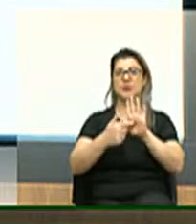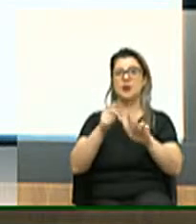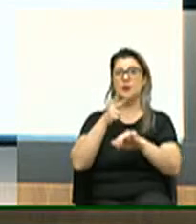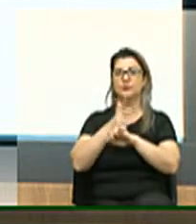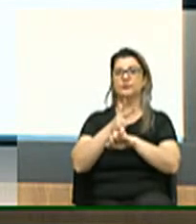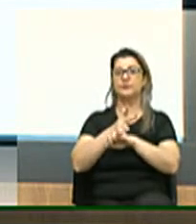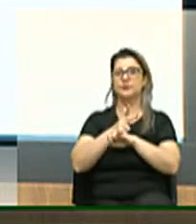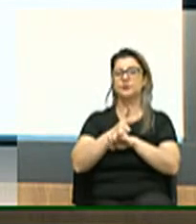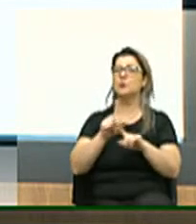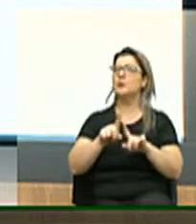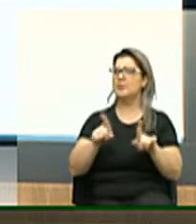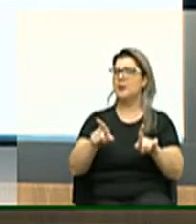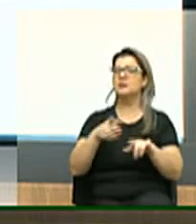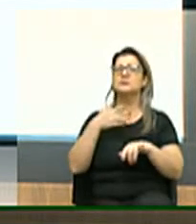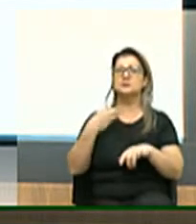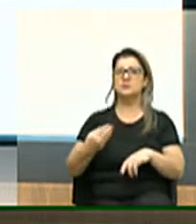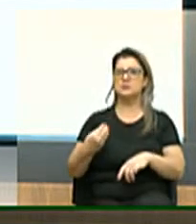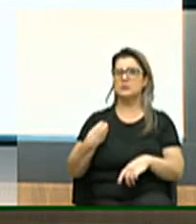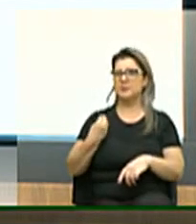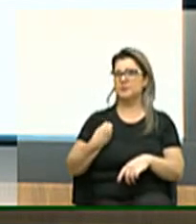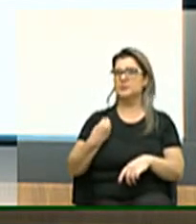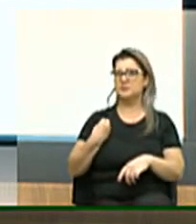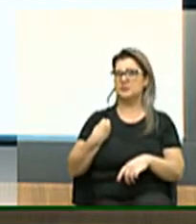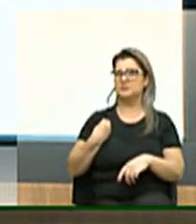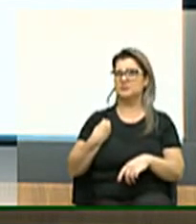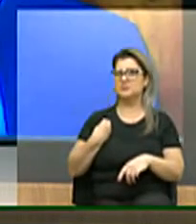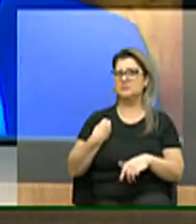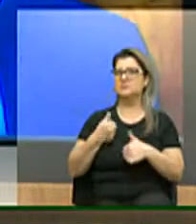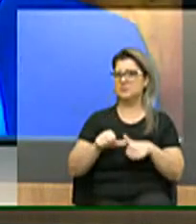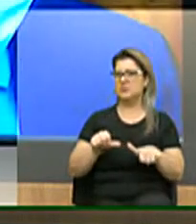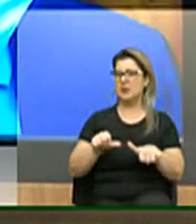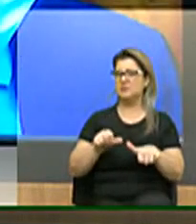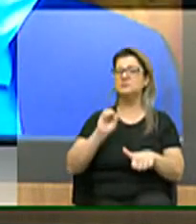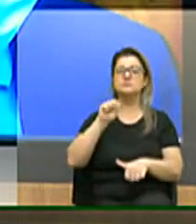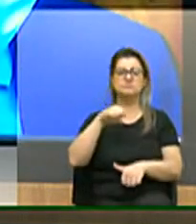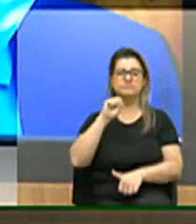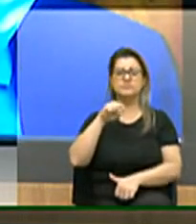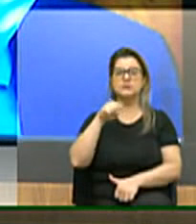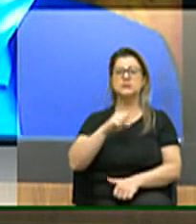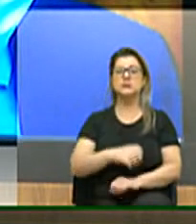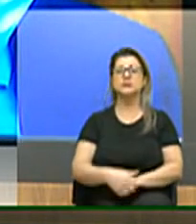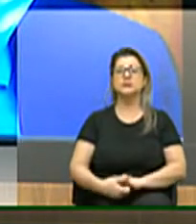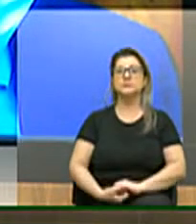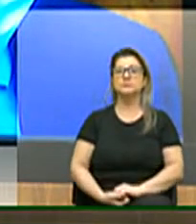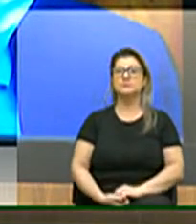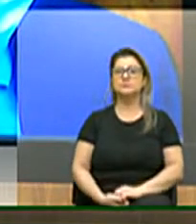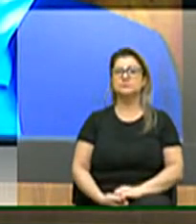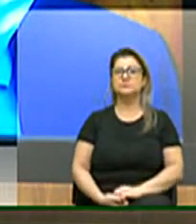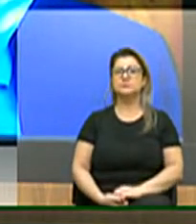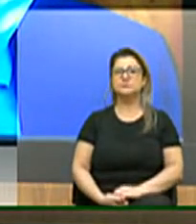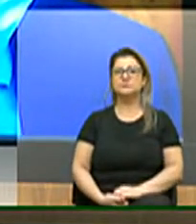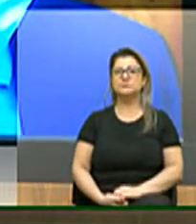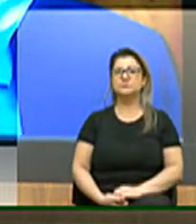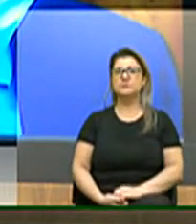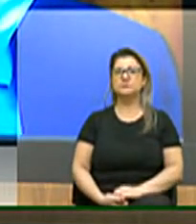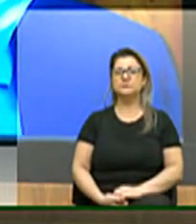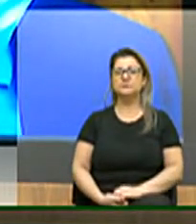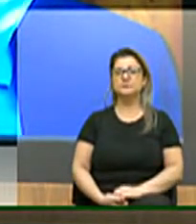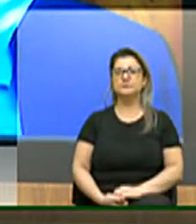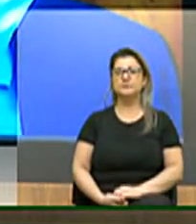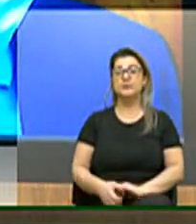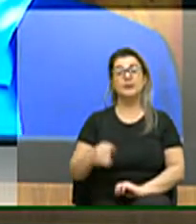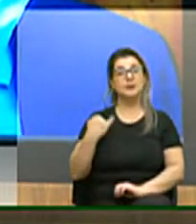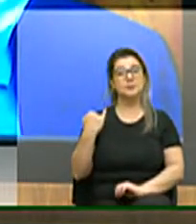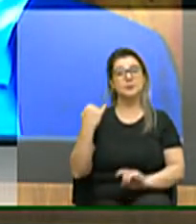aí, né? Sim, sim, estamos ouvindo bem. O importante é, claro, além da sua presença, o seu visual, a sua voz